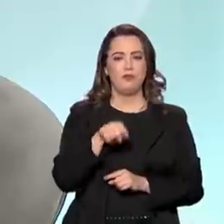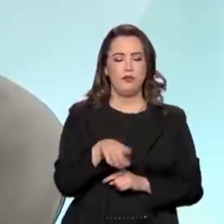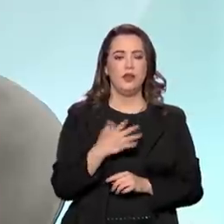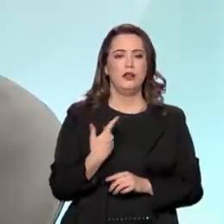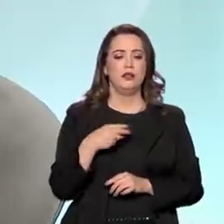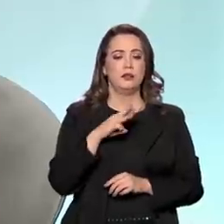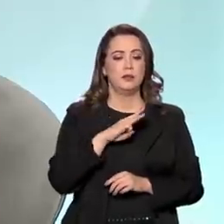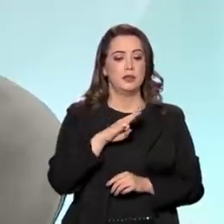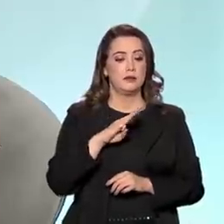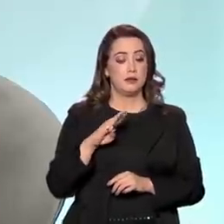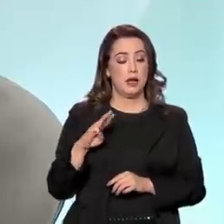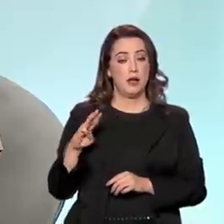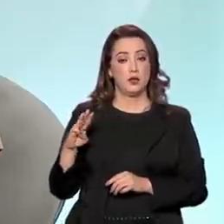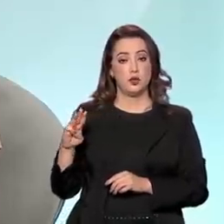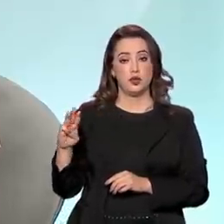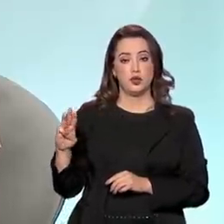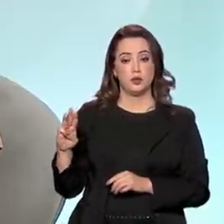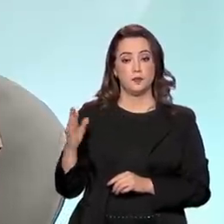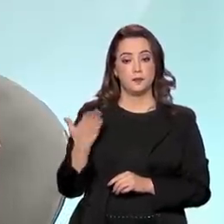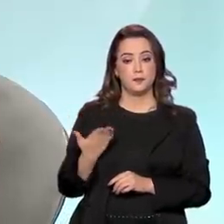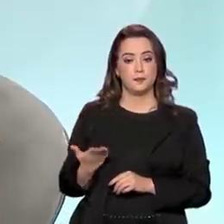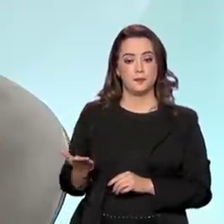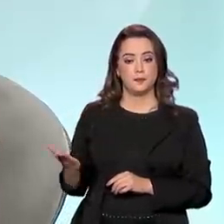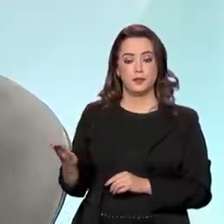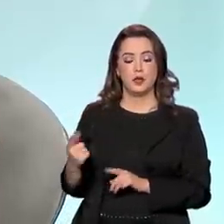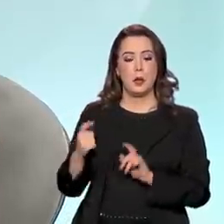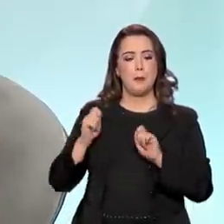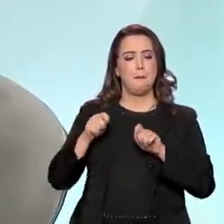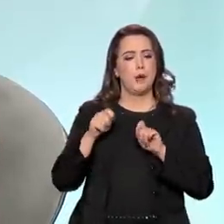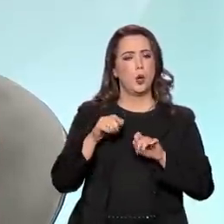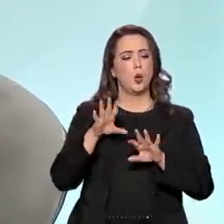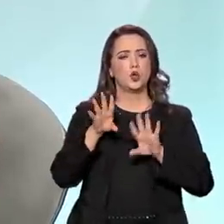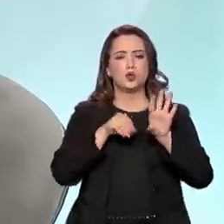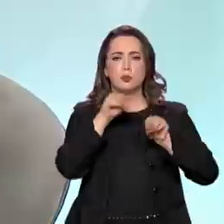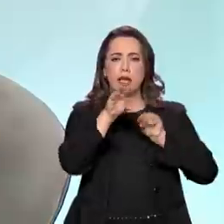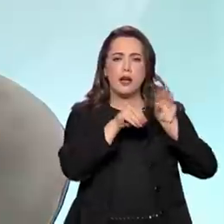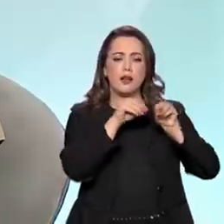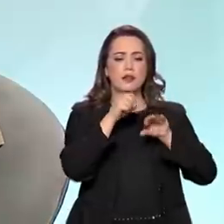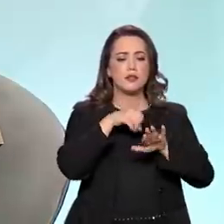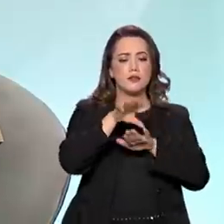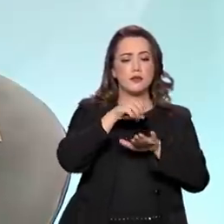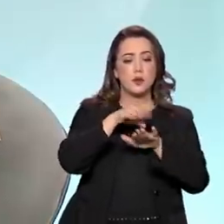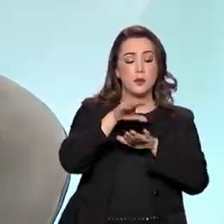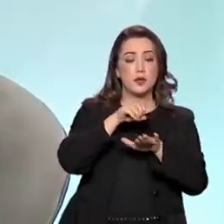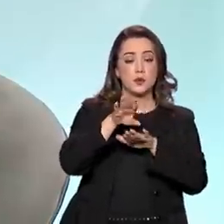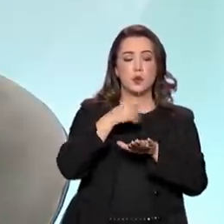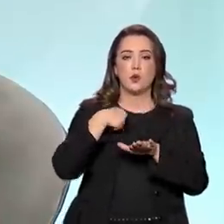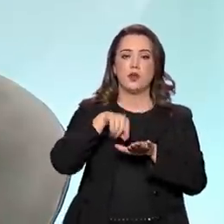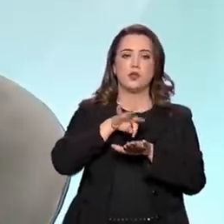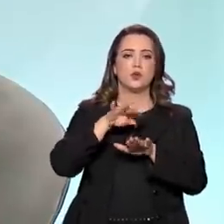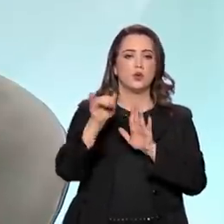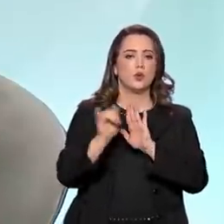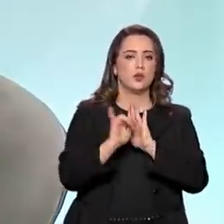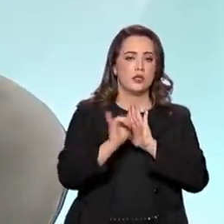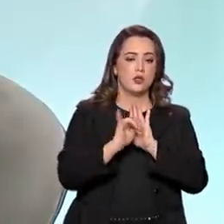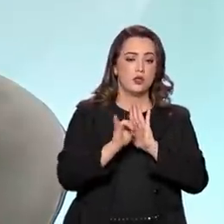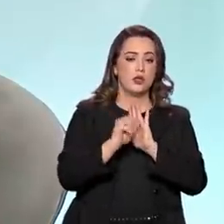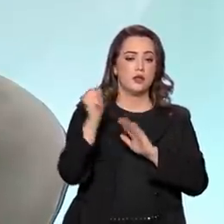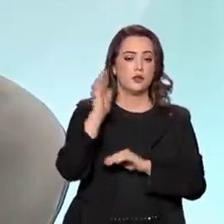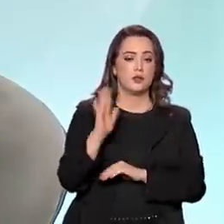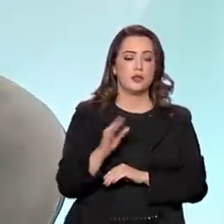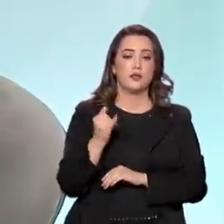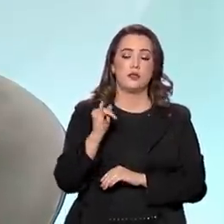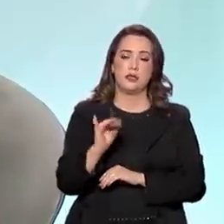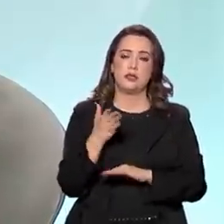sobre militar temporário que a página poente lá e pegar todas as informações todos os editais que estão abertos no Brasil se ele quiser